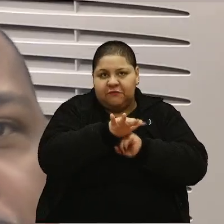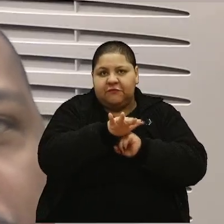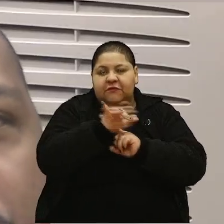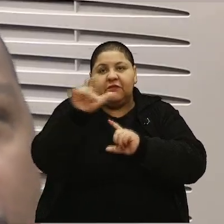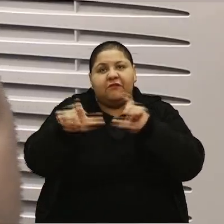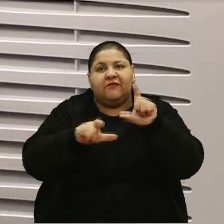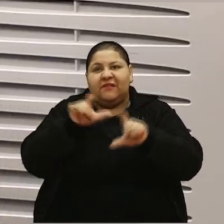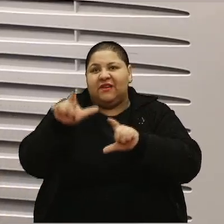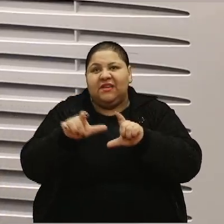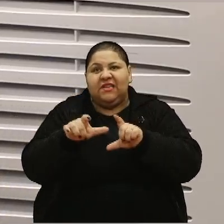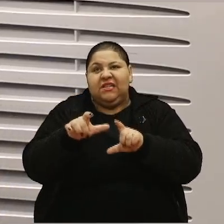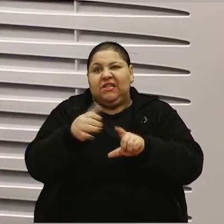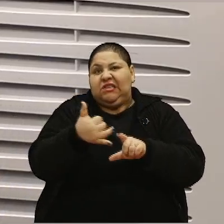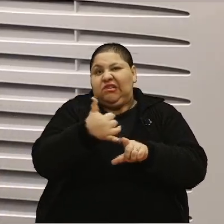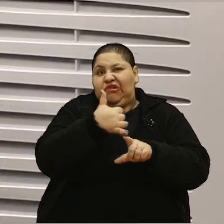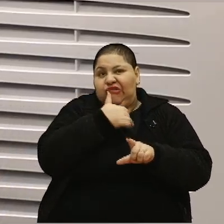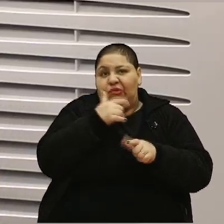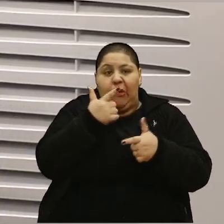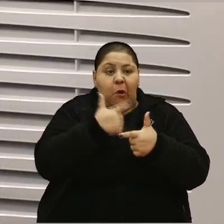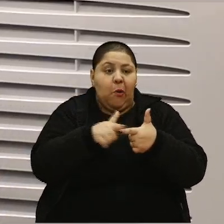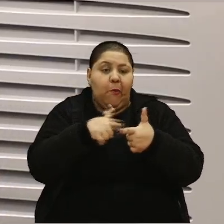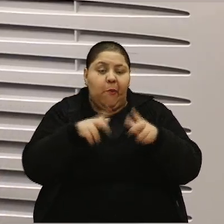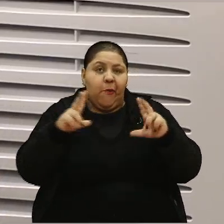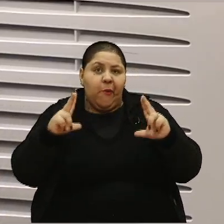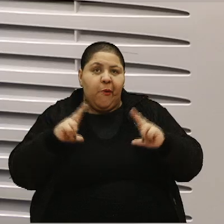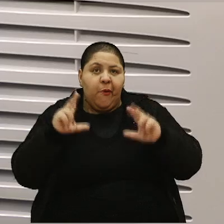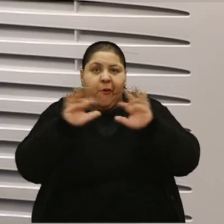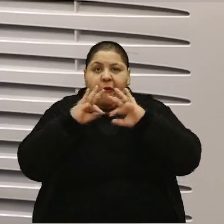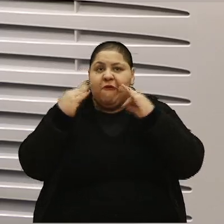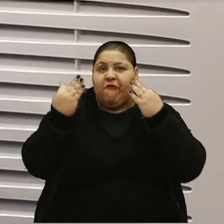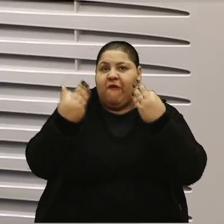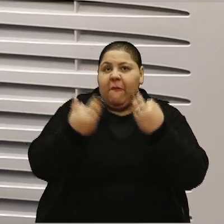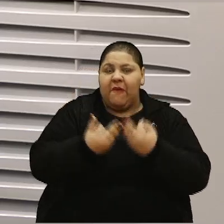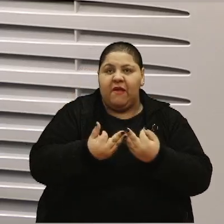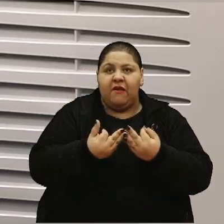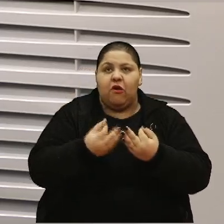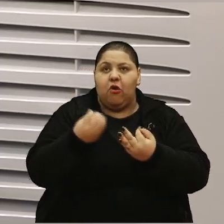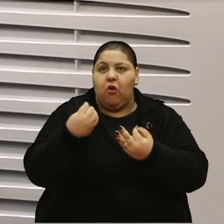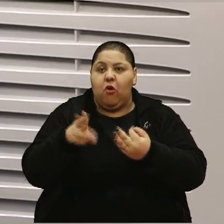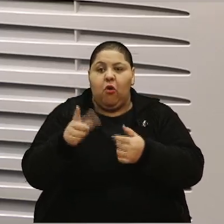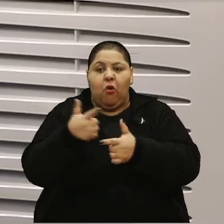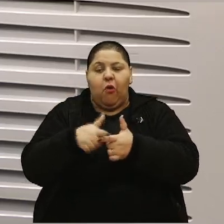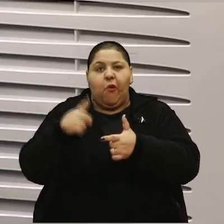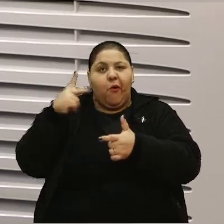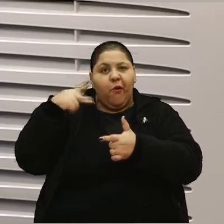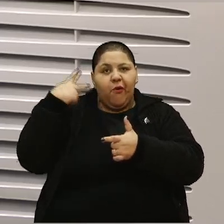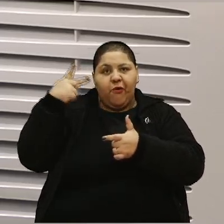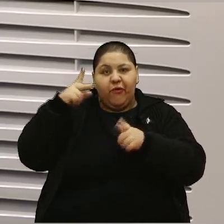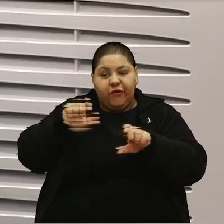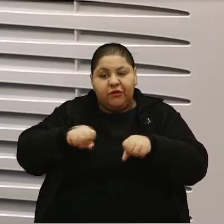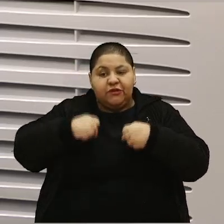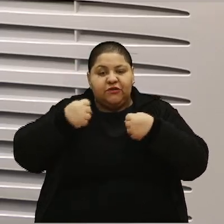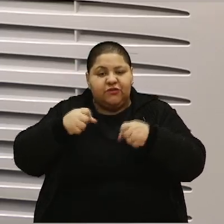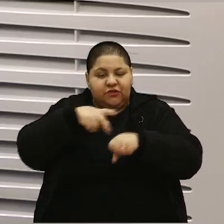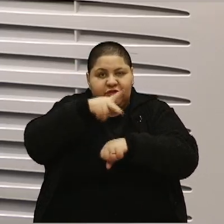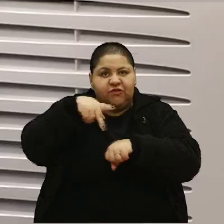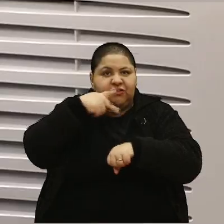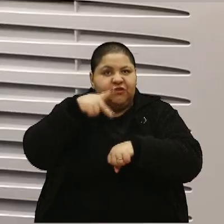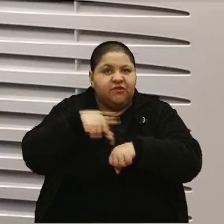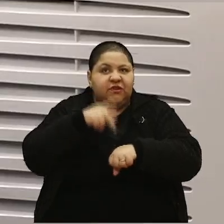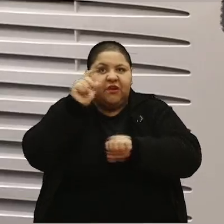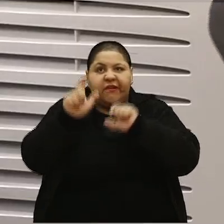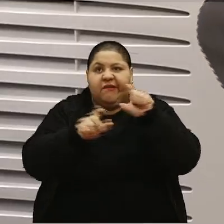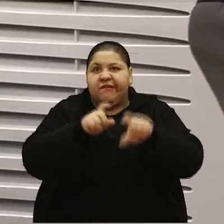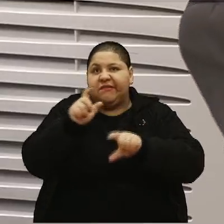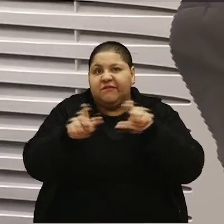pessoas estão mal-humoradas, estão com problemas pessoais, familiares, ou essa crise política que estamos enfrentando no país, que as pessoas estão